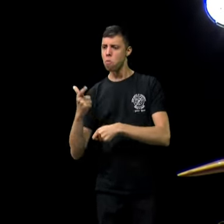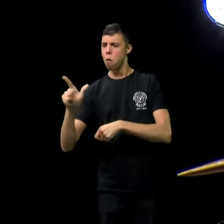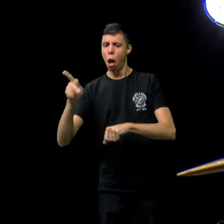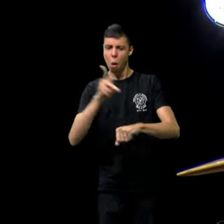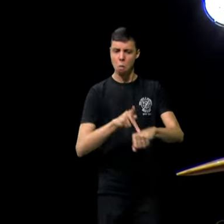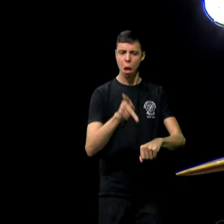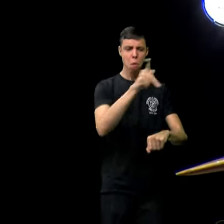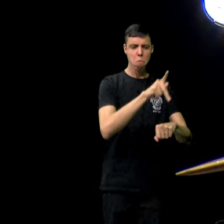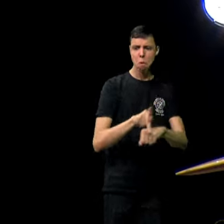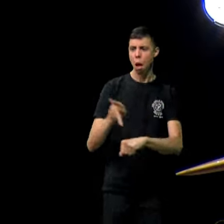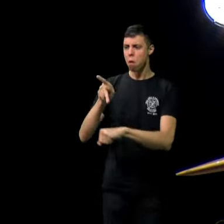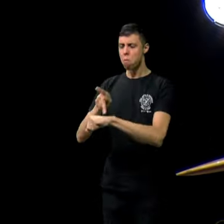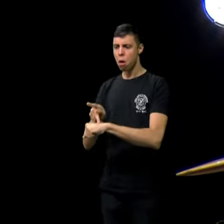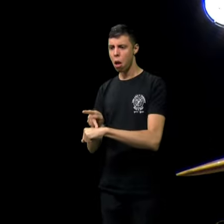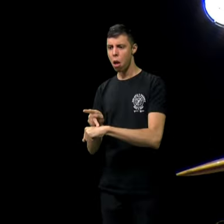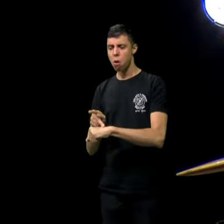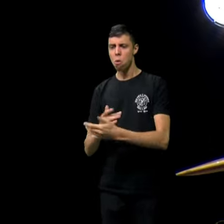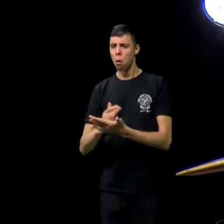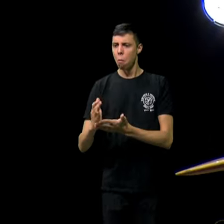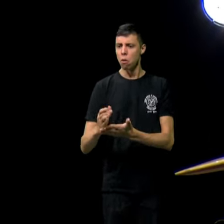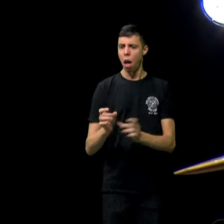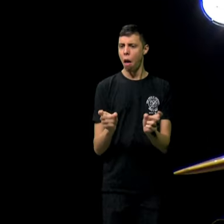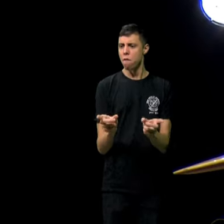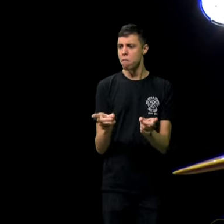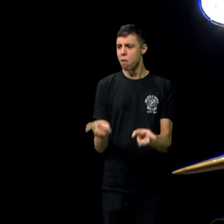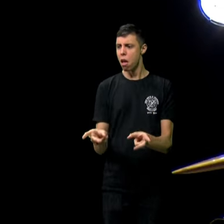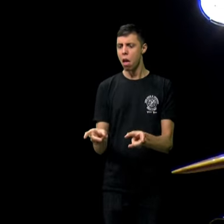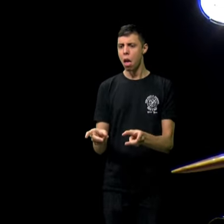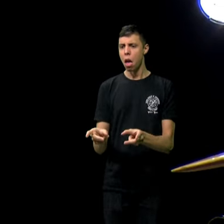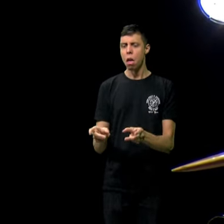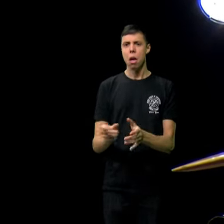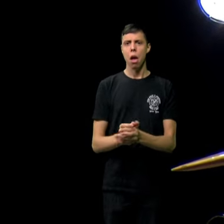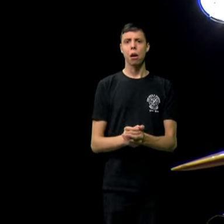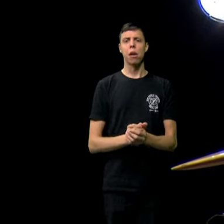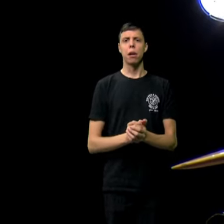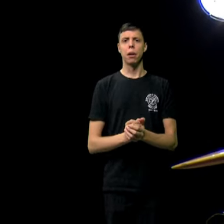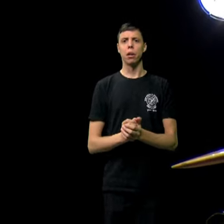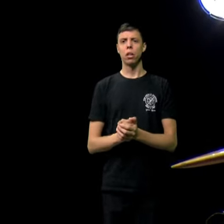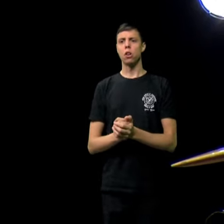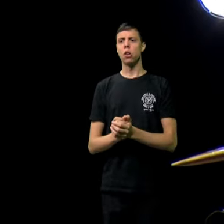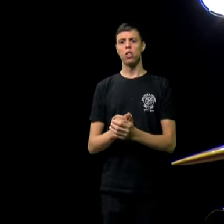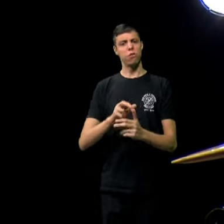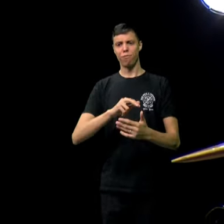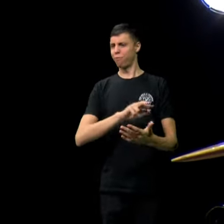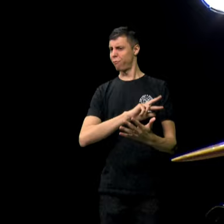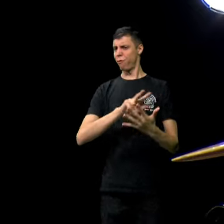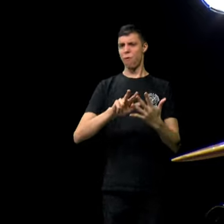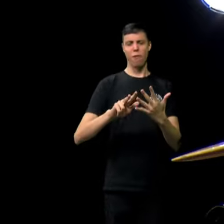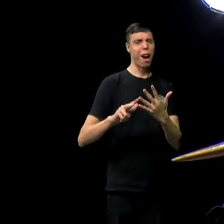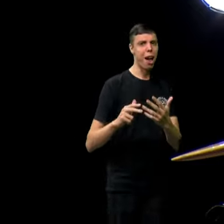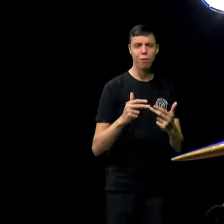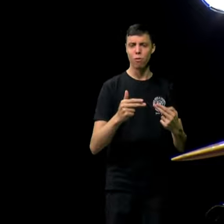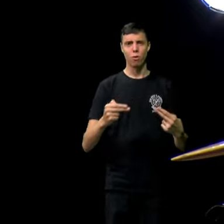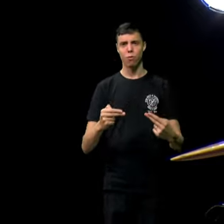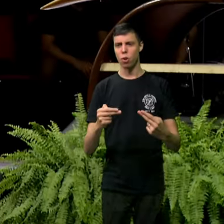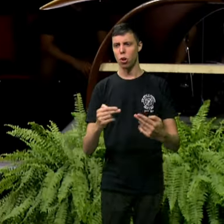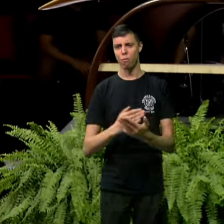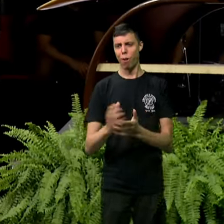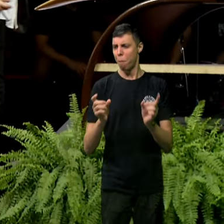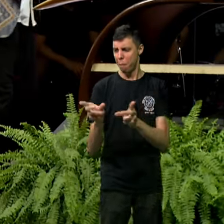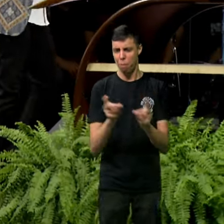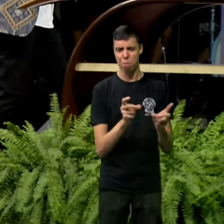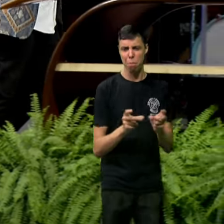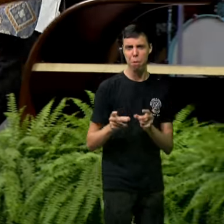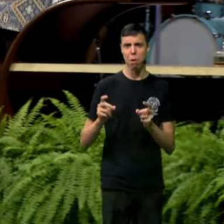vender a crédito. A crédito. A crédito. E eles começavam a comprar, e eu vendia, vendia, vendia, dava crédito para eles, tudo com justiça,